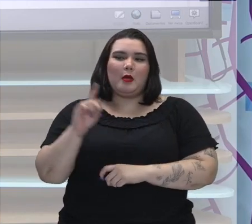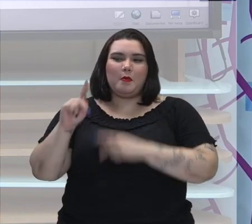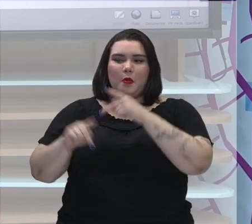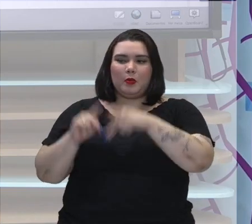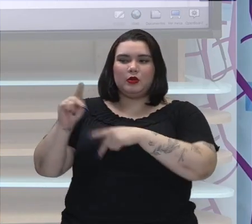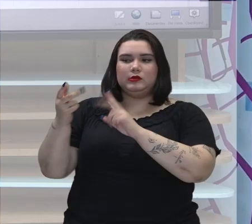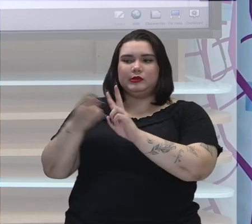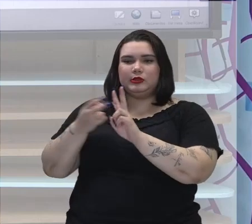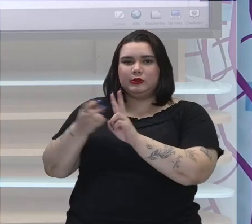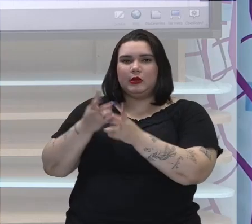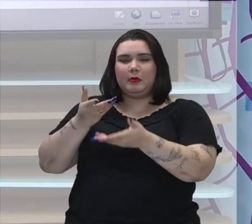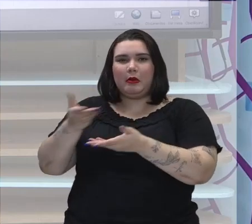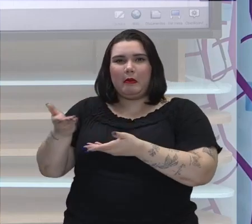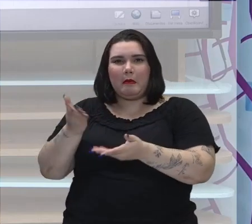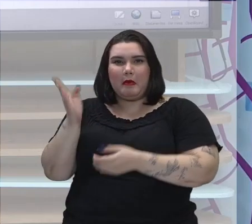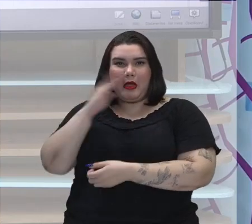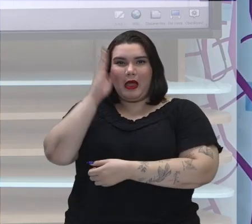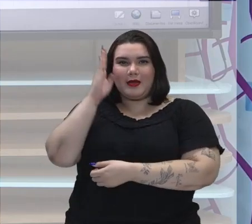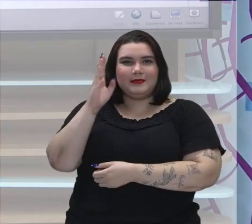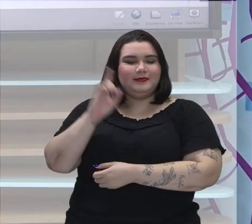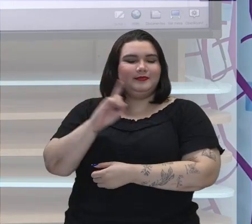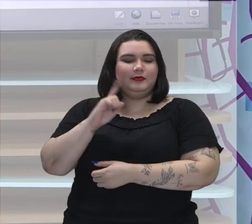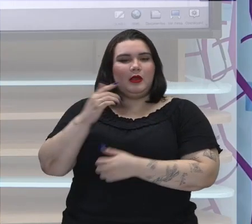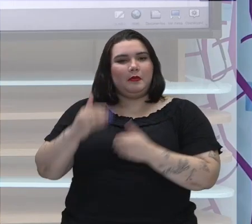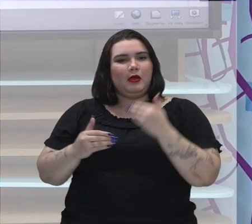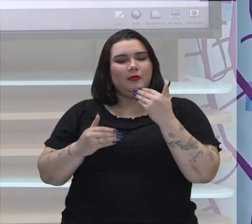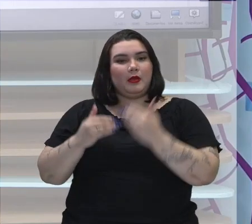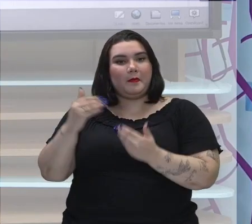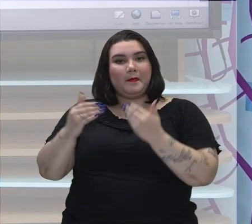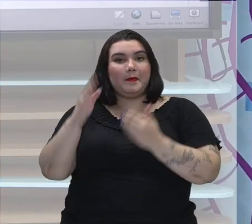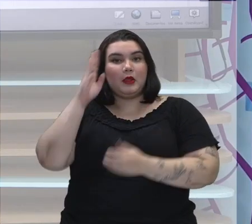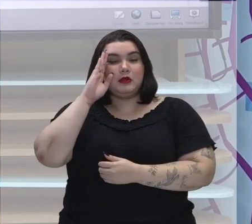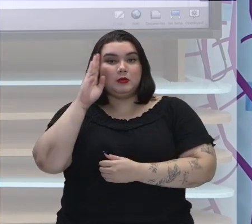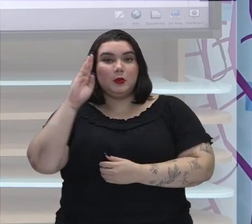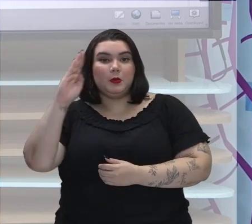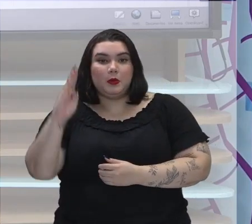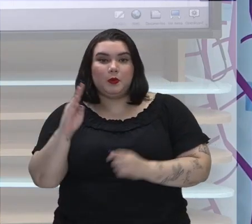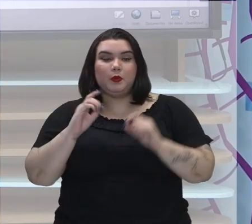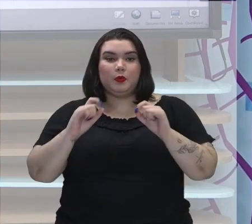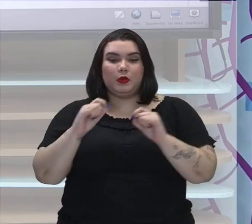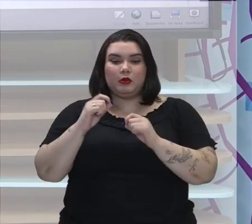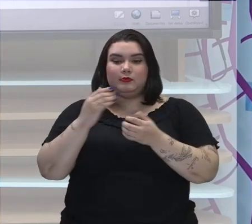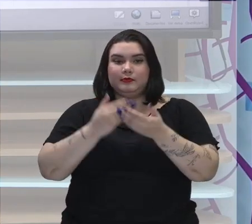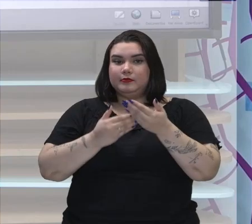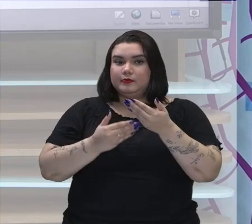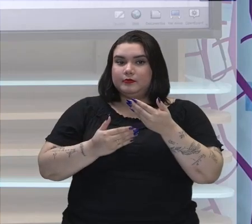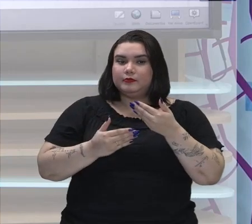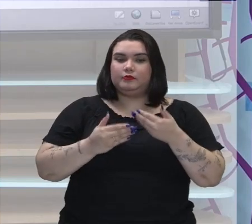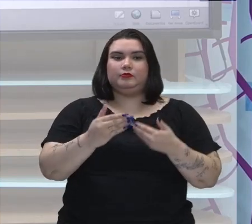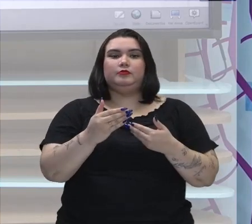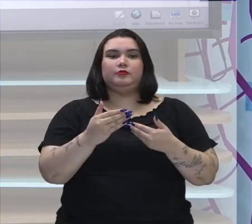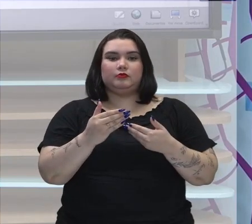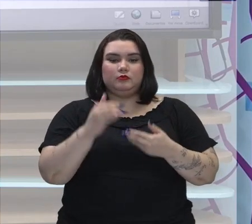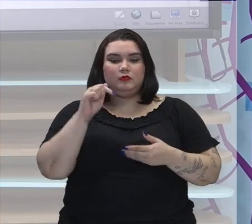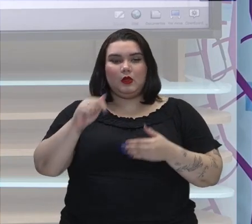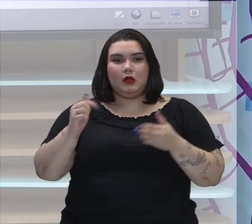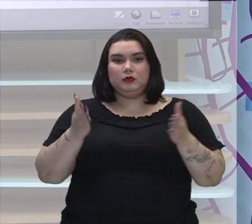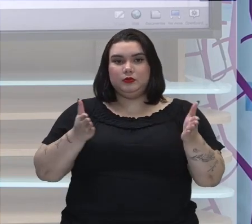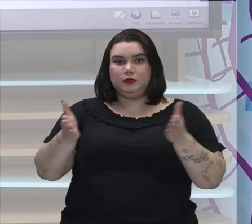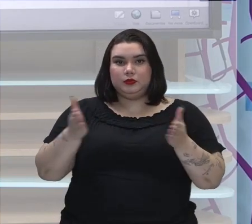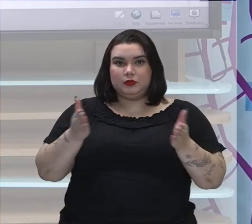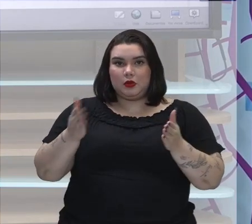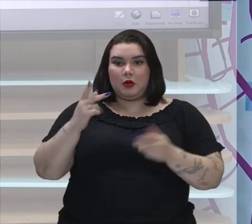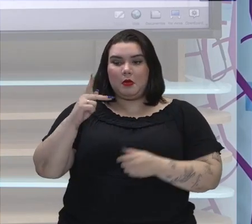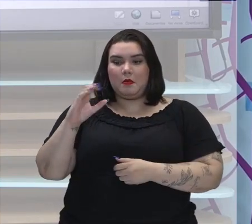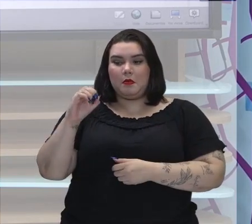de um modo diferente. Não, mas vai ser principalmente a partir desse período pombalino